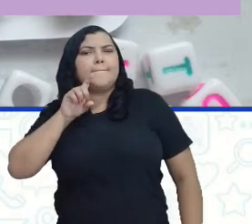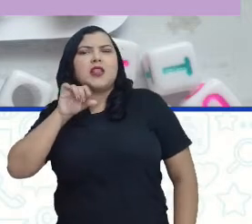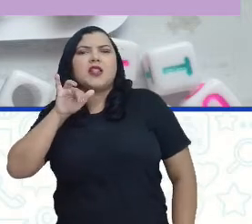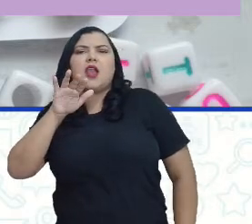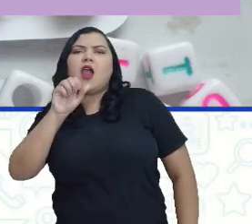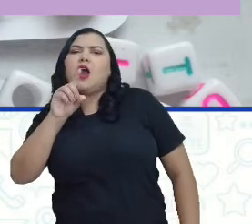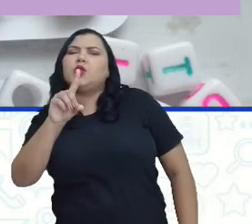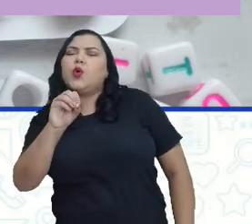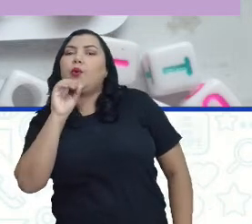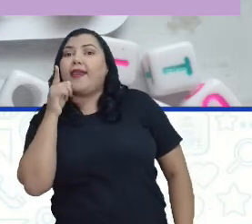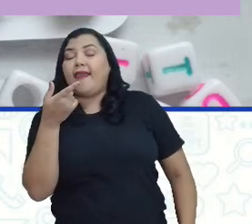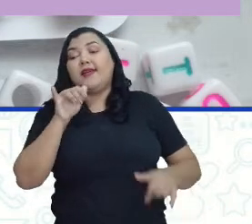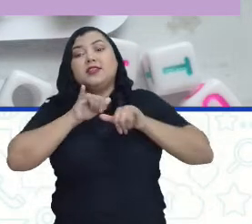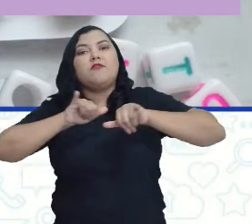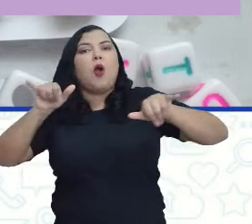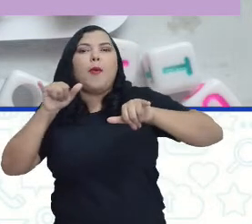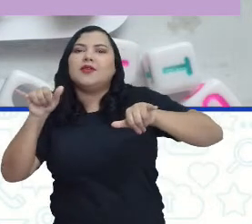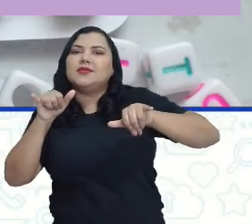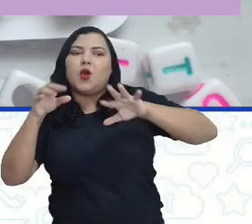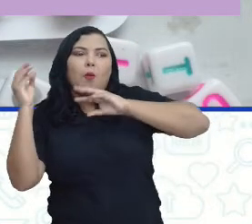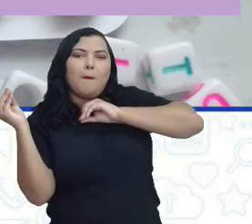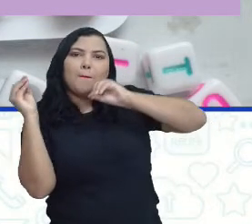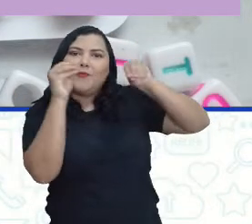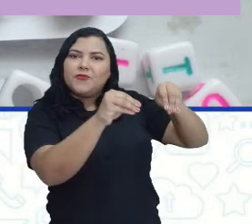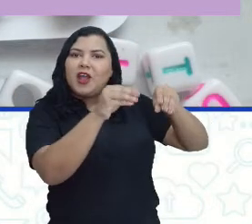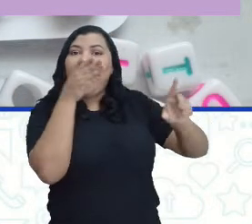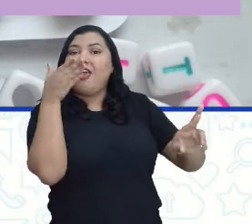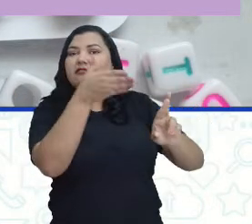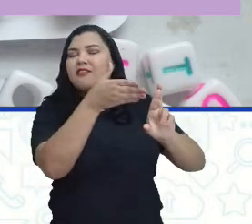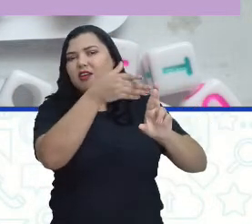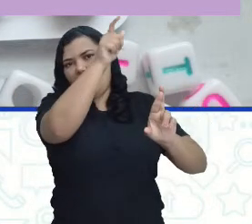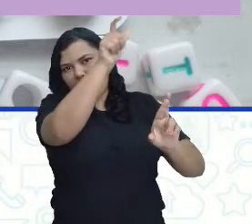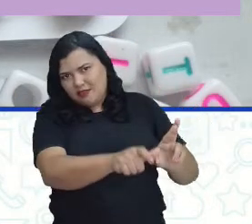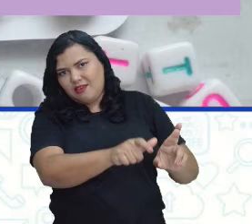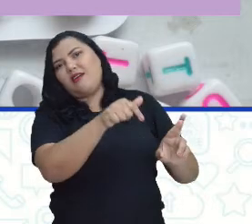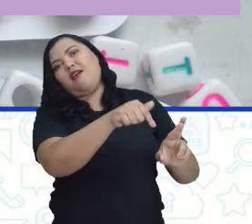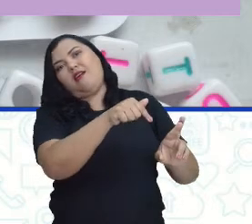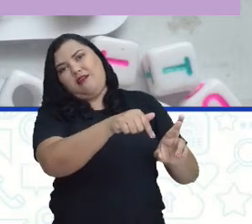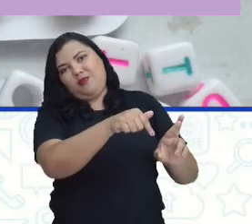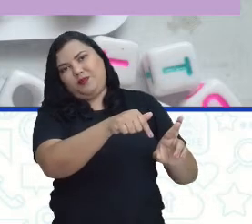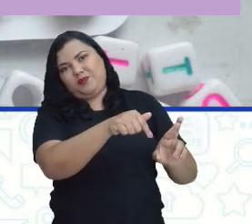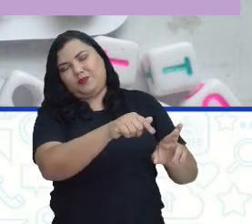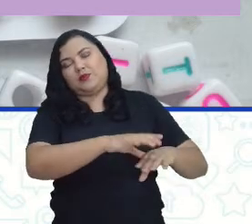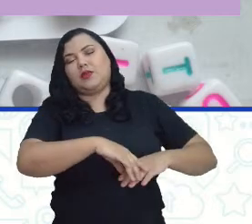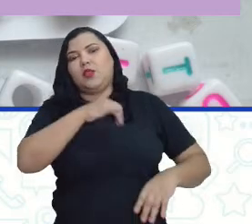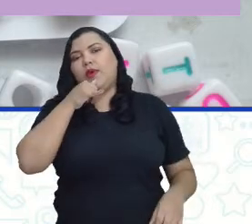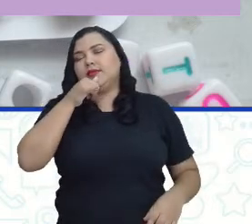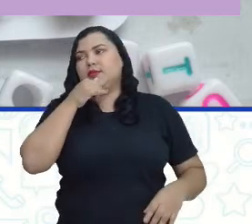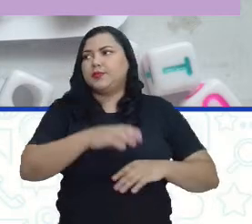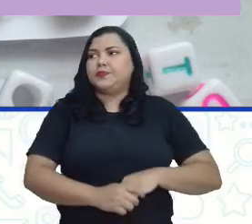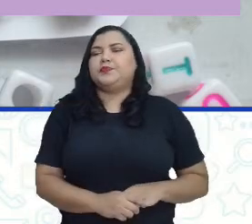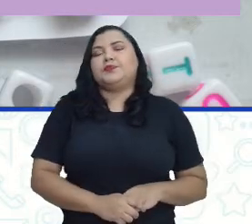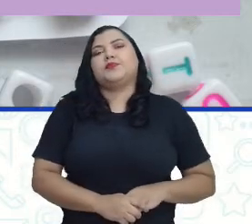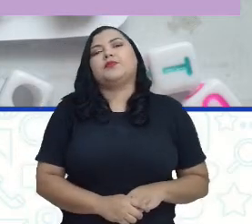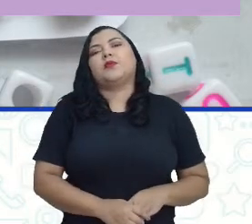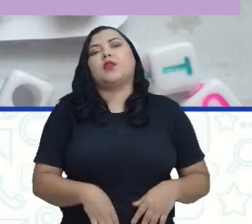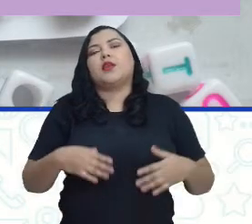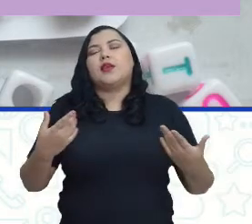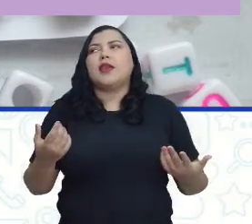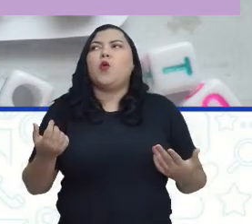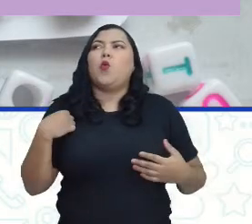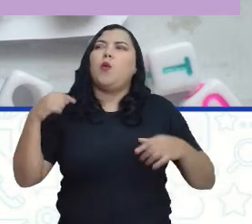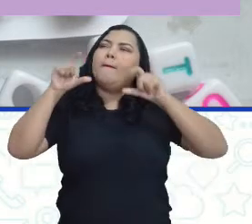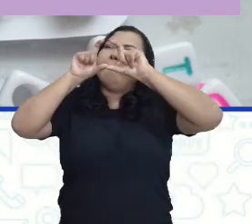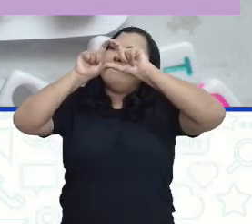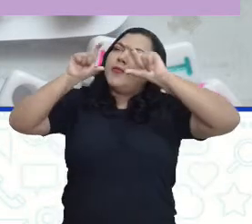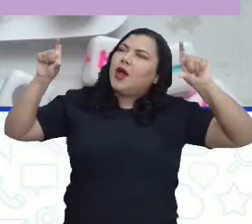informa sobre o sujeito e é estruturado em torno do verbo. Então, quando a gente vai olhar uma oração, a